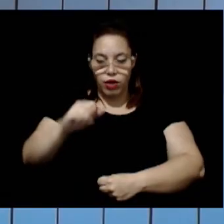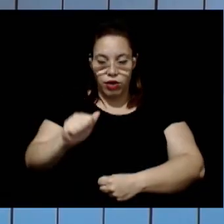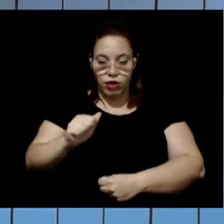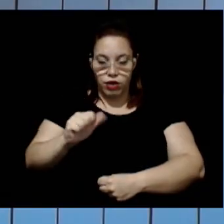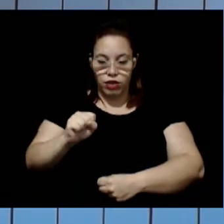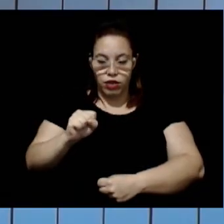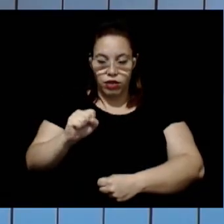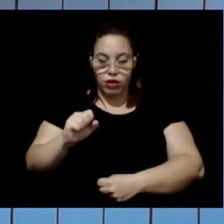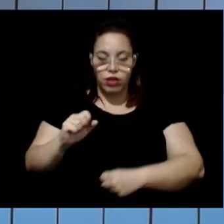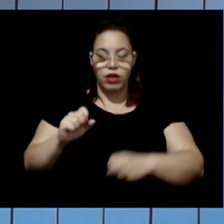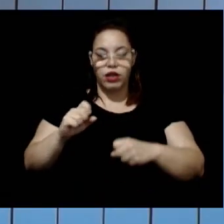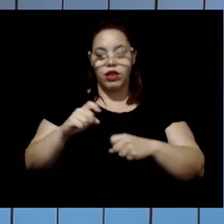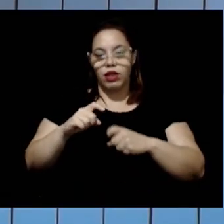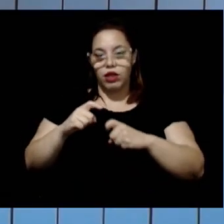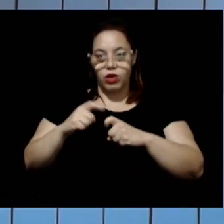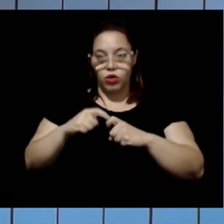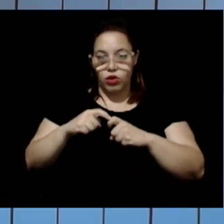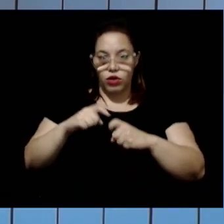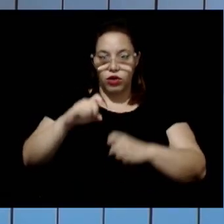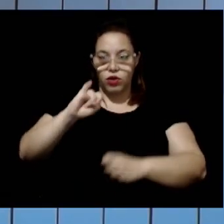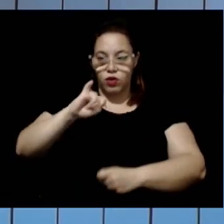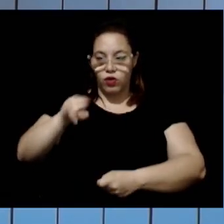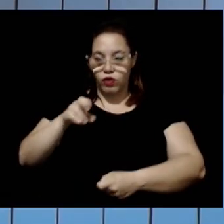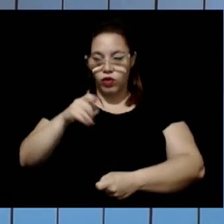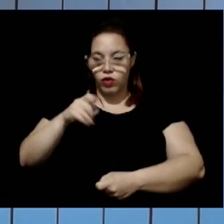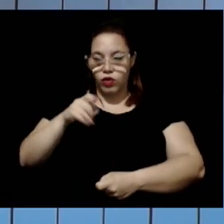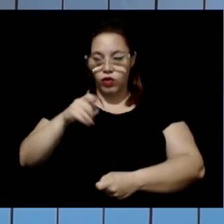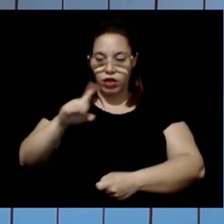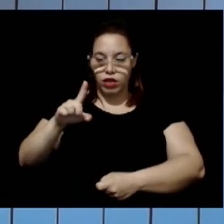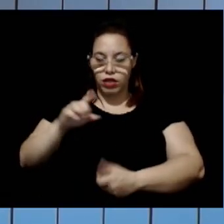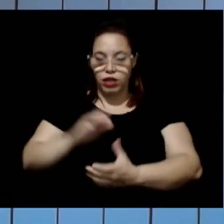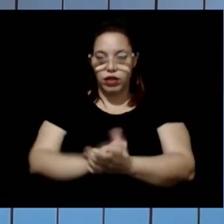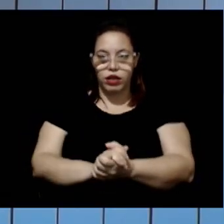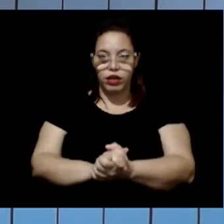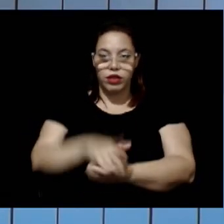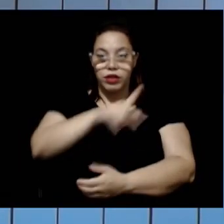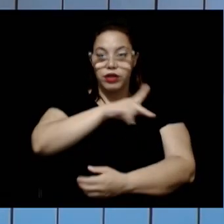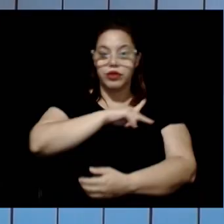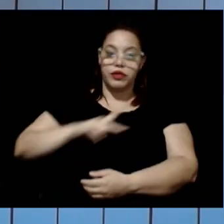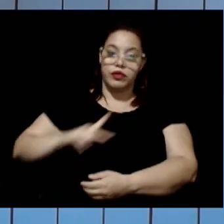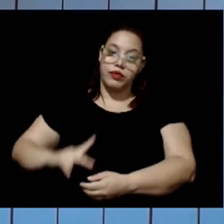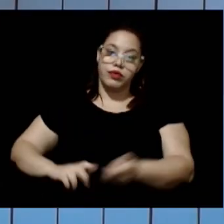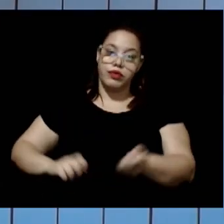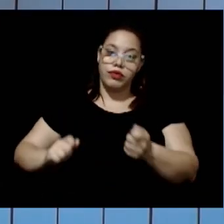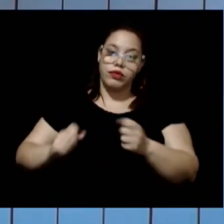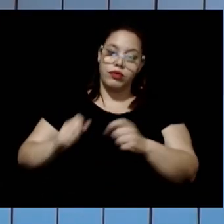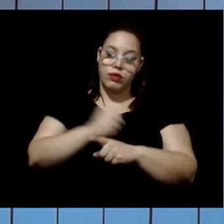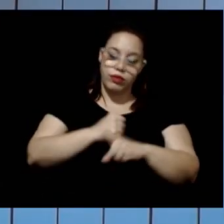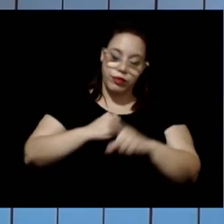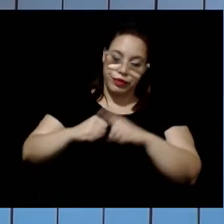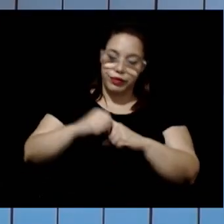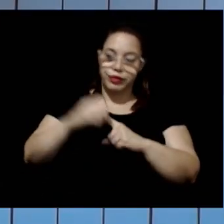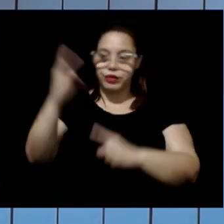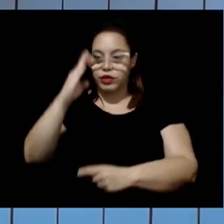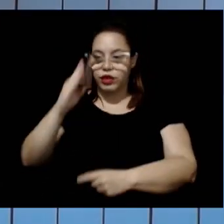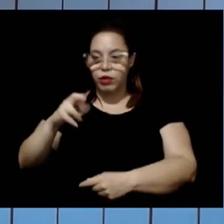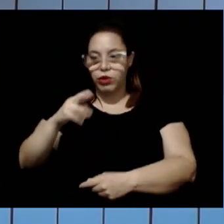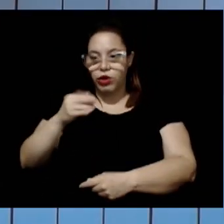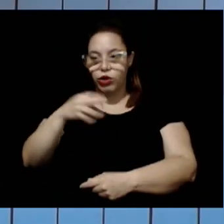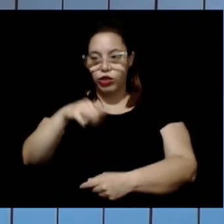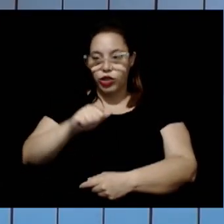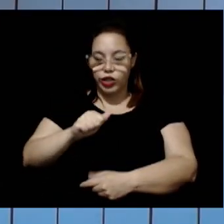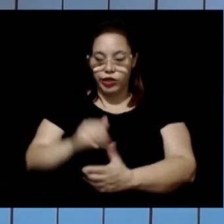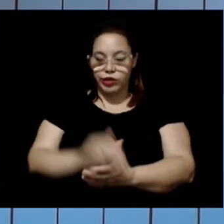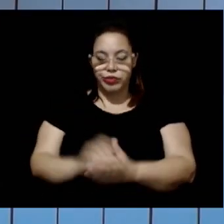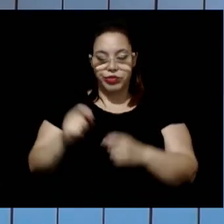José Eduardo Martinez, que também é presidente da Sociedade Brasileira de Reumatologia. Doutor,